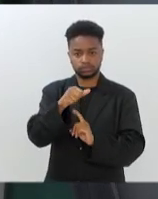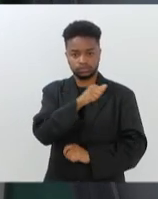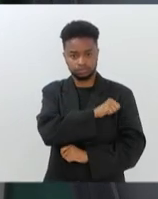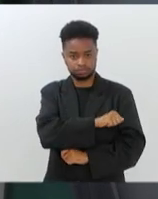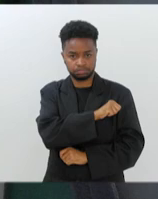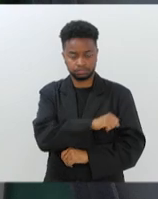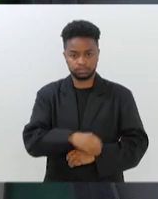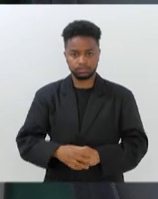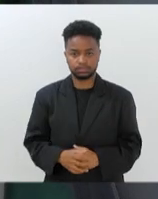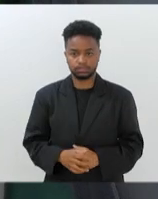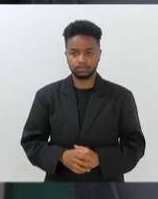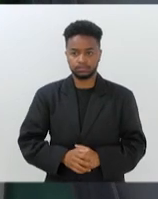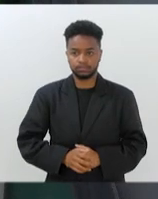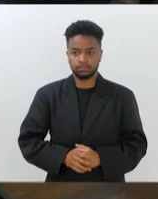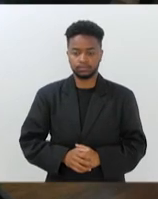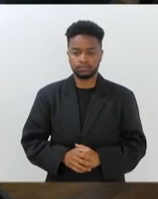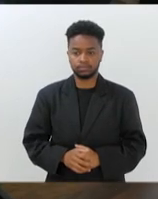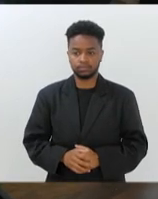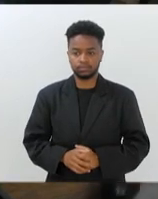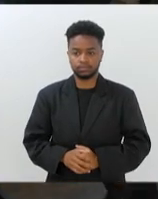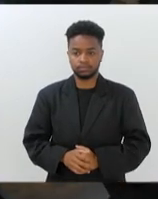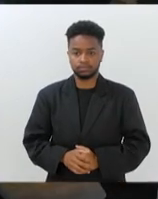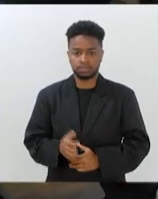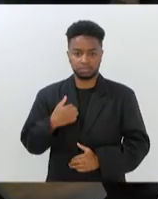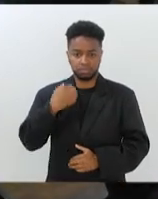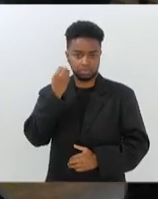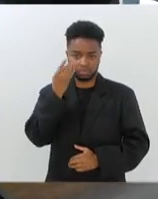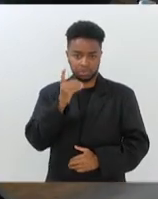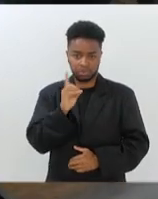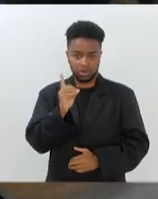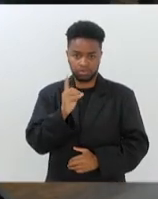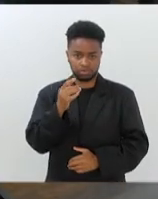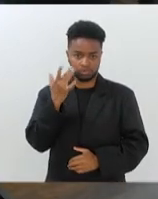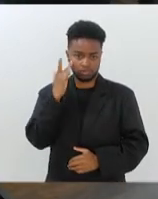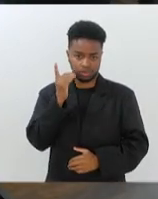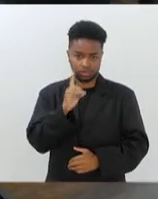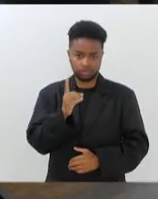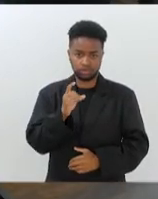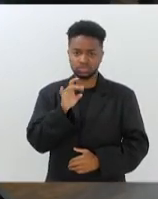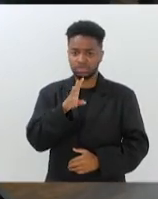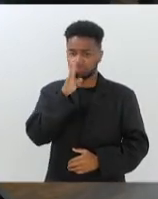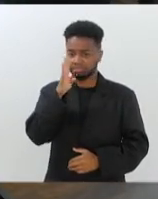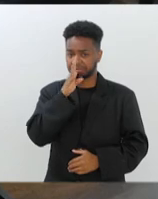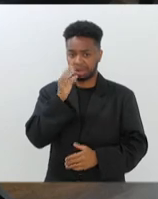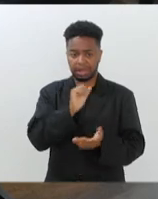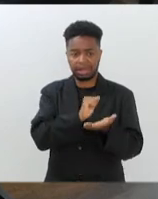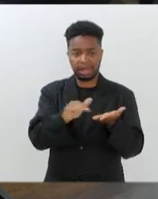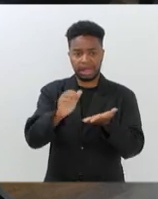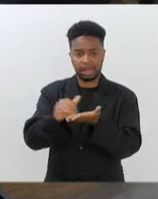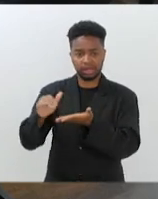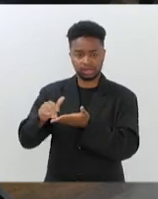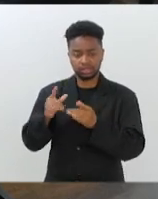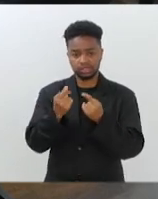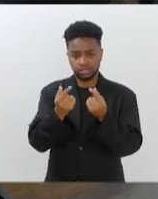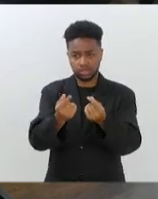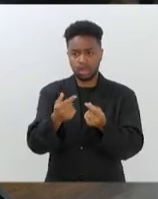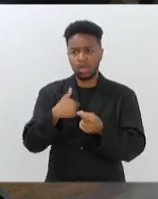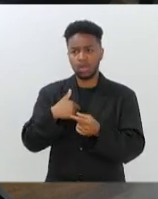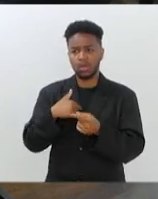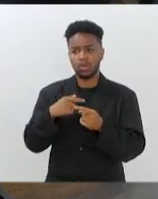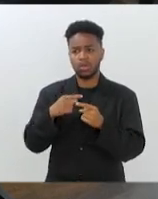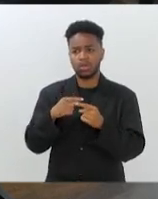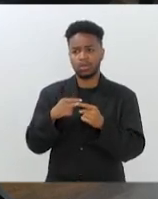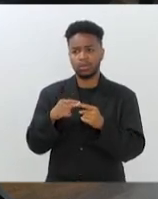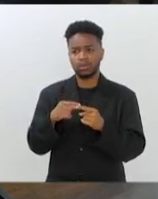órgãos que eu me lembre não é Afra com dinheiro né far